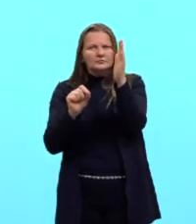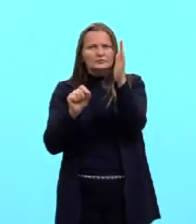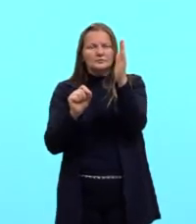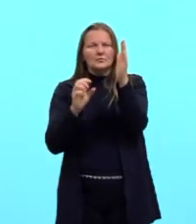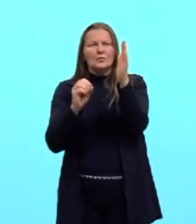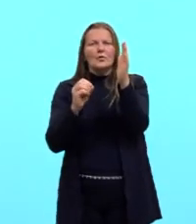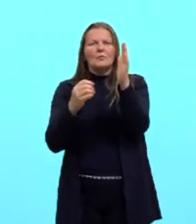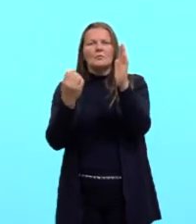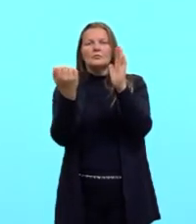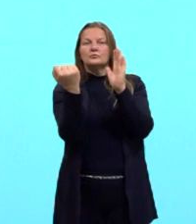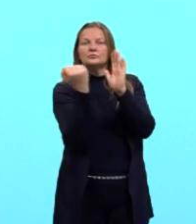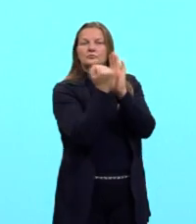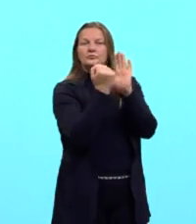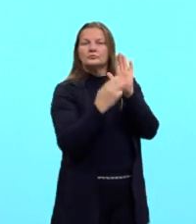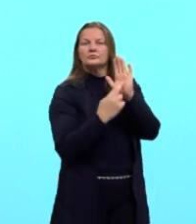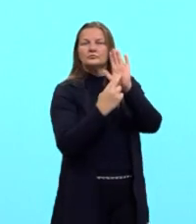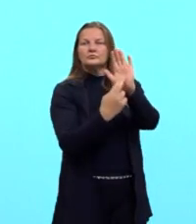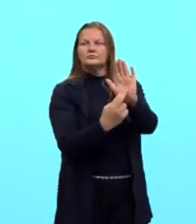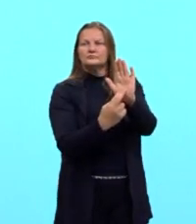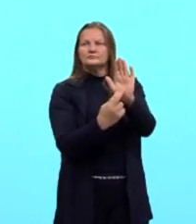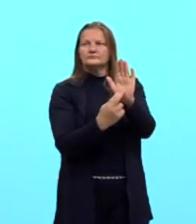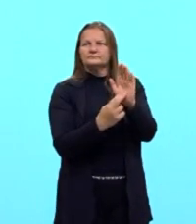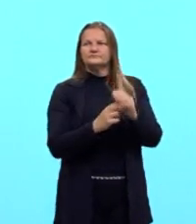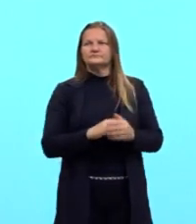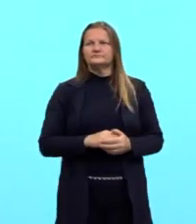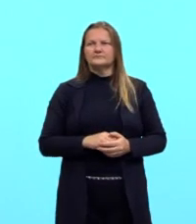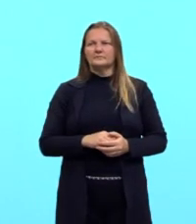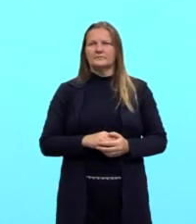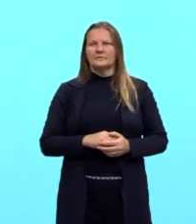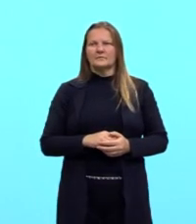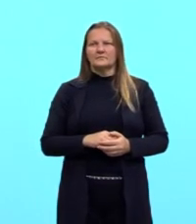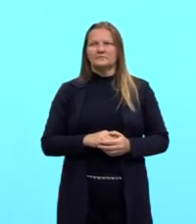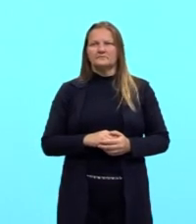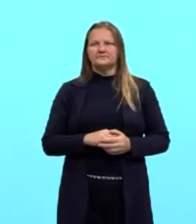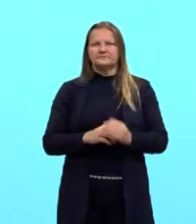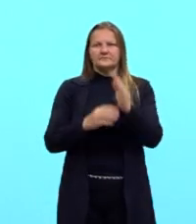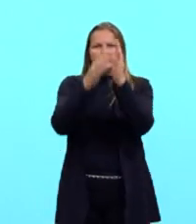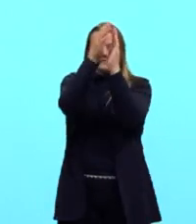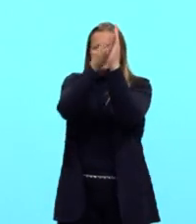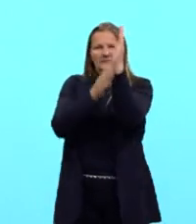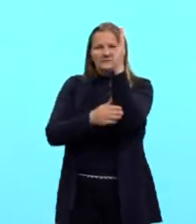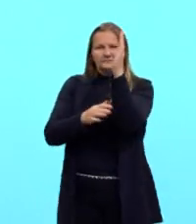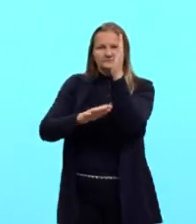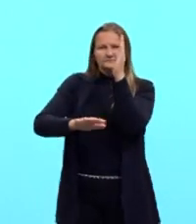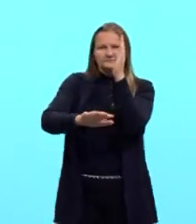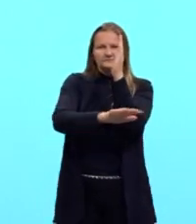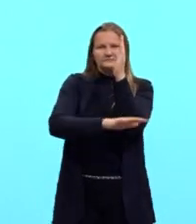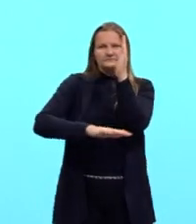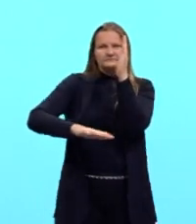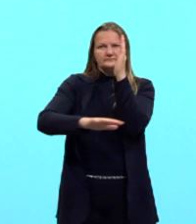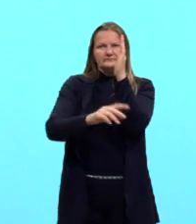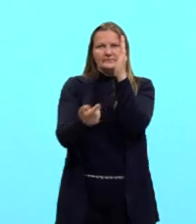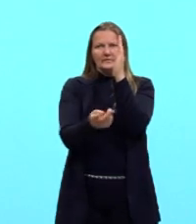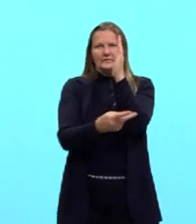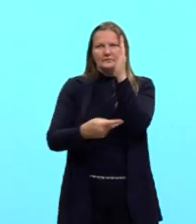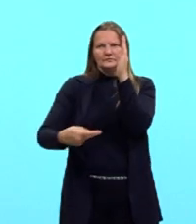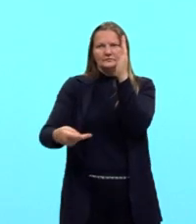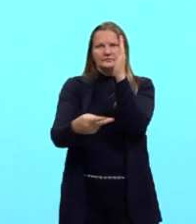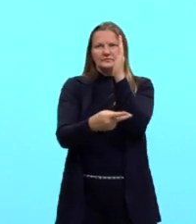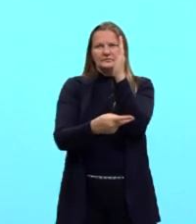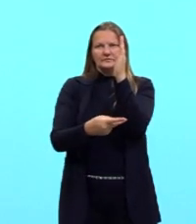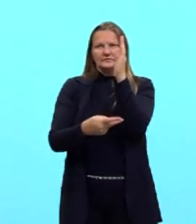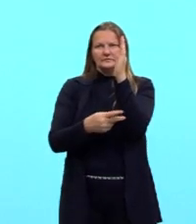gente representa essa passagem? Esse campo magnético que eu desenhei em específico, tá? Não quer dizer que ele está